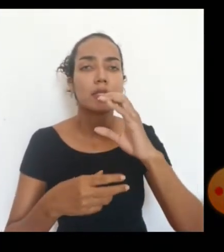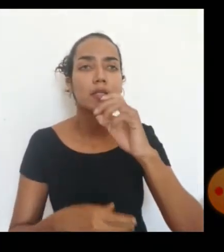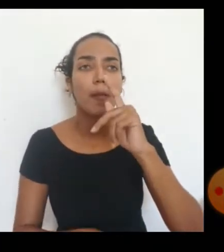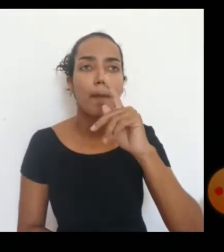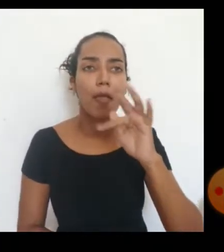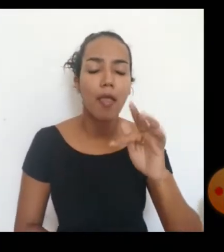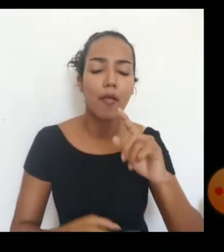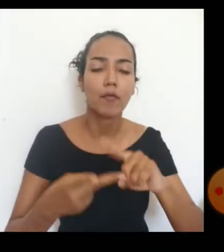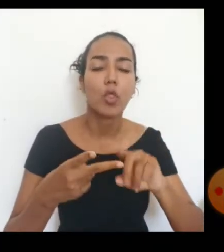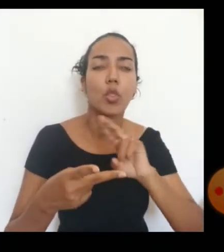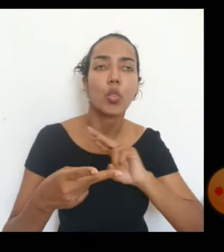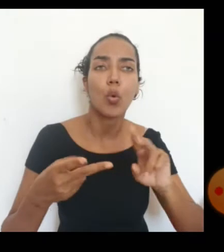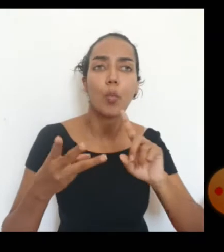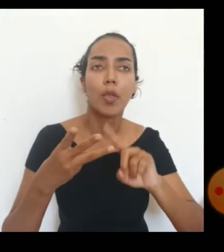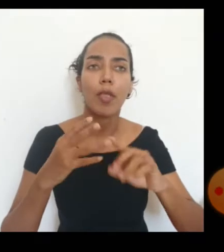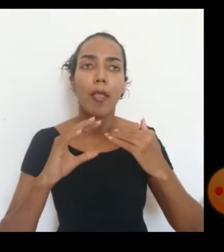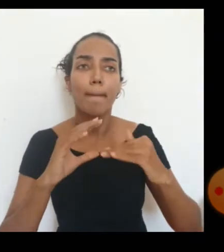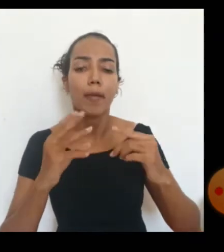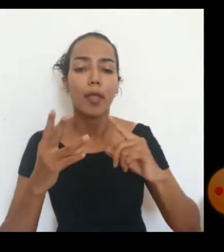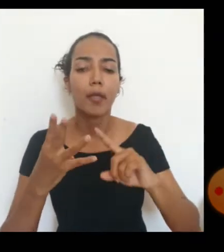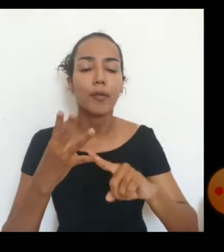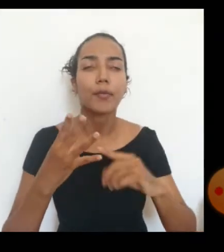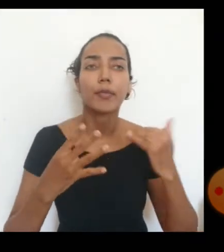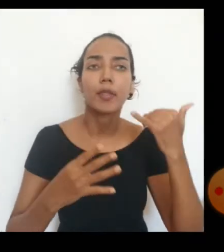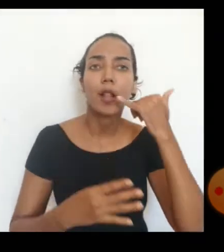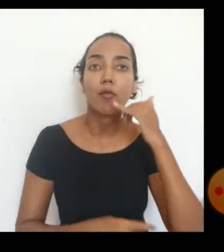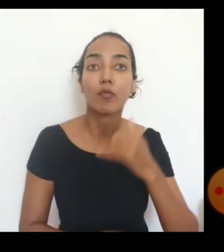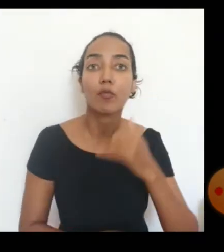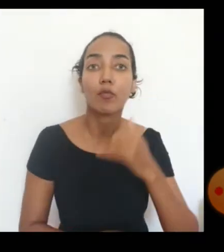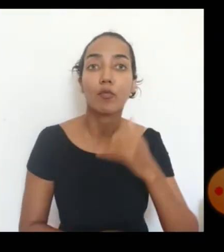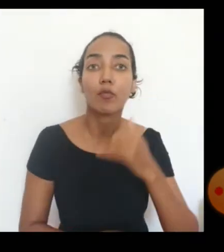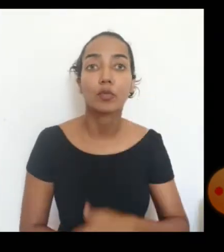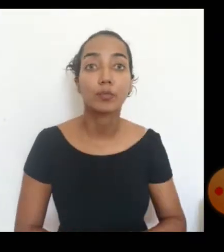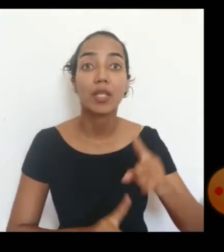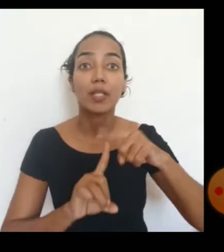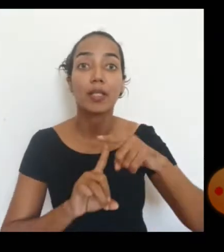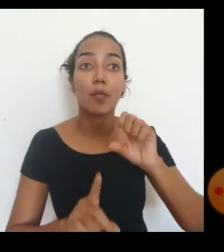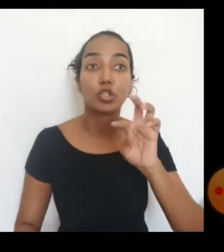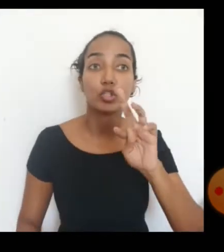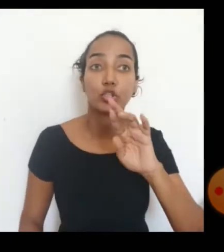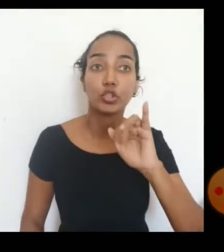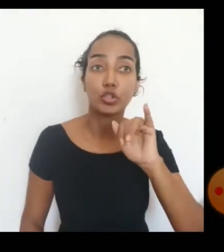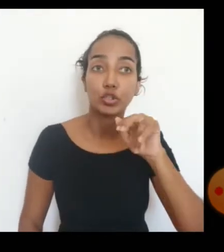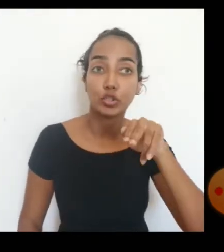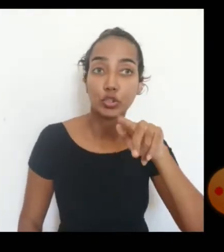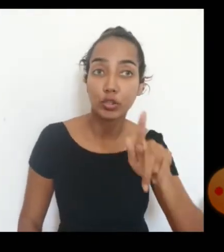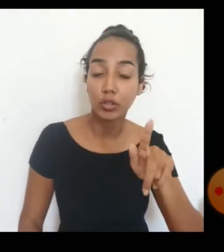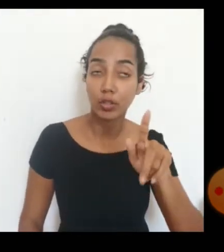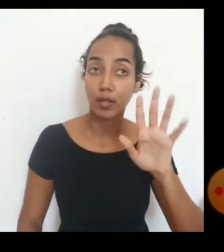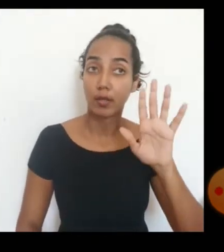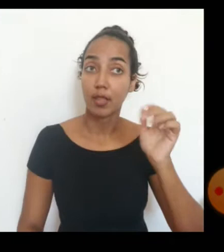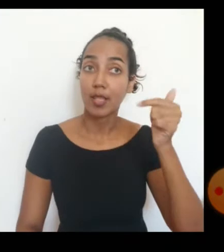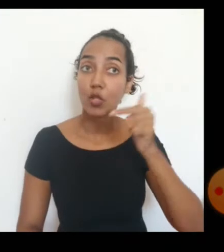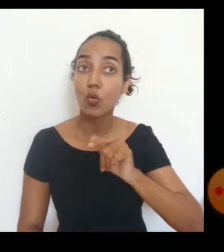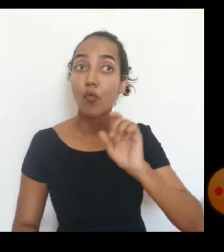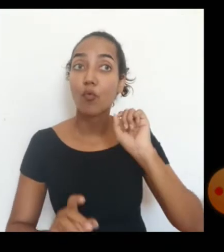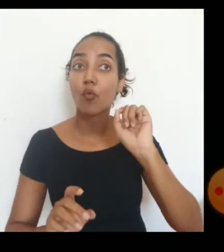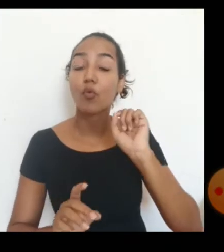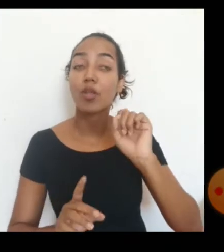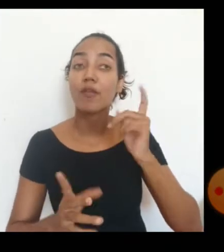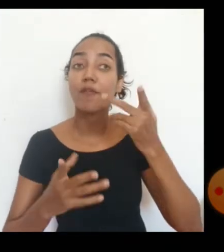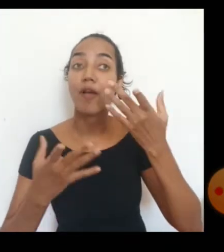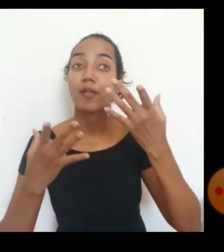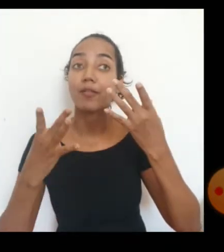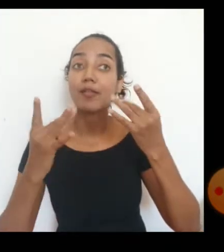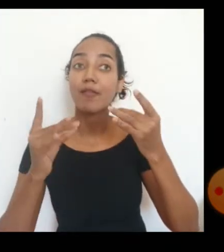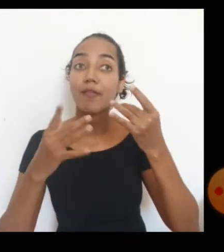e-mail e do telefone, todos do tipo string. Novo, o que vai definir os atributos é o contexto do sistema. Nesse caso aqui,